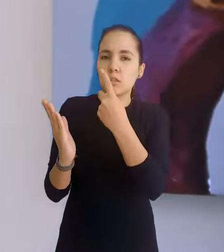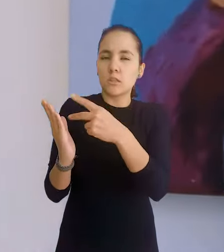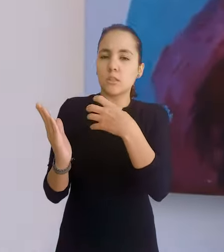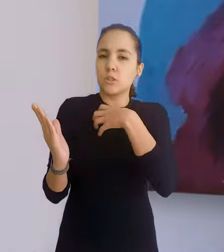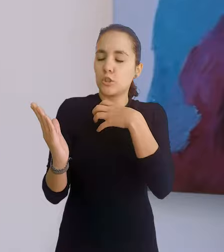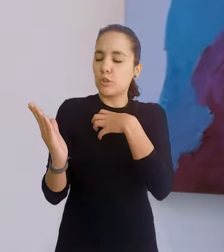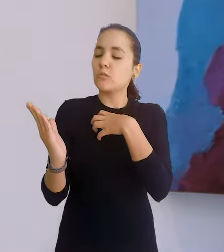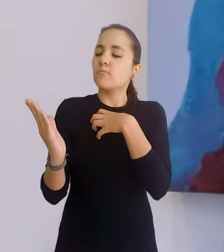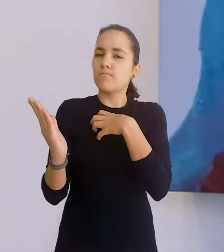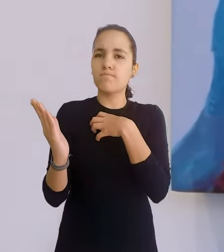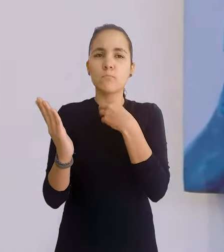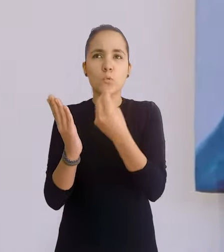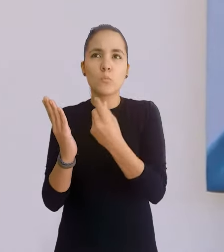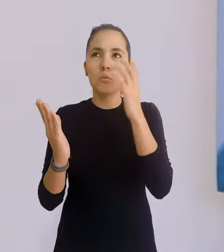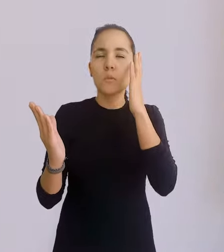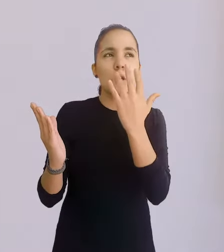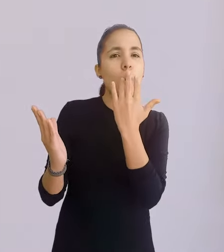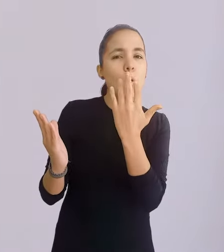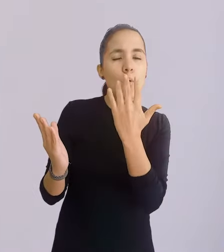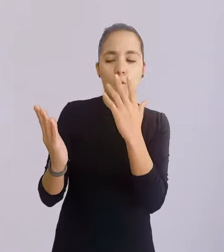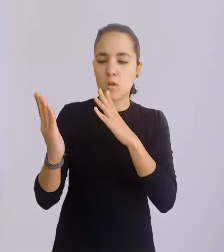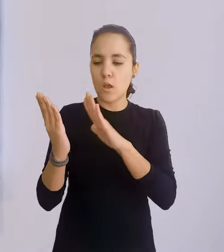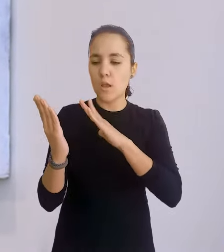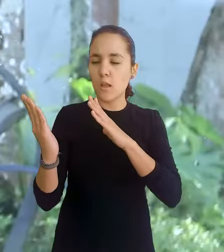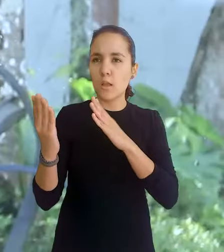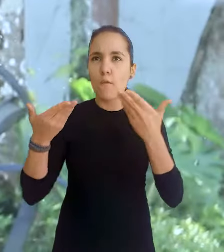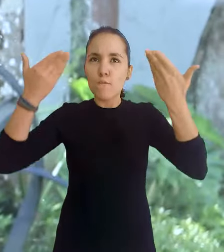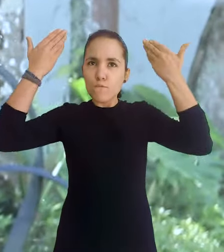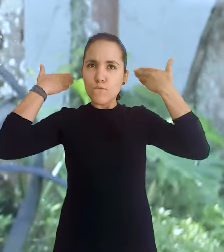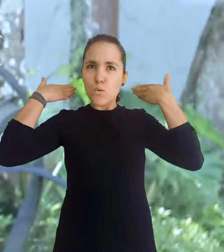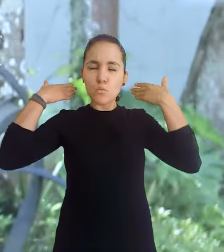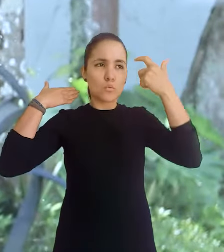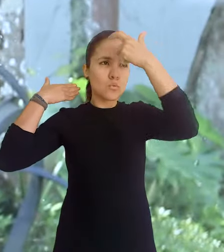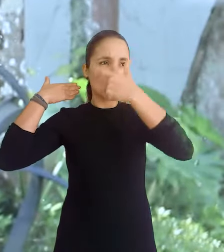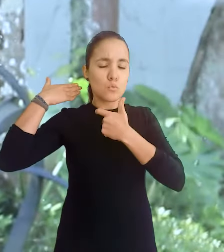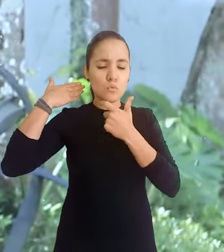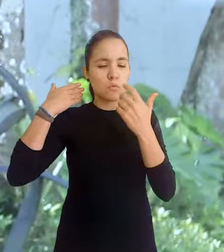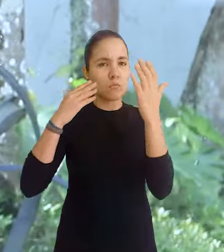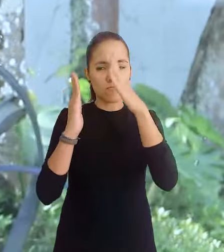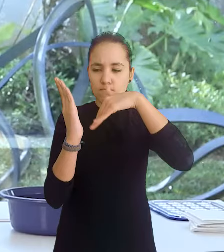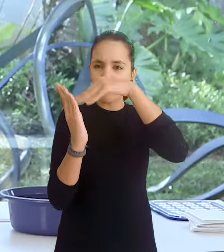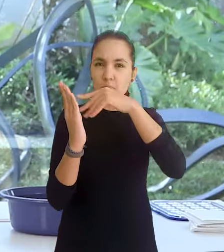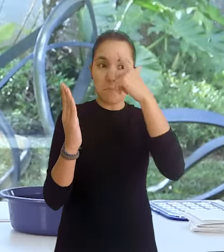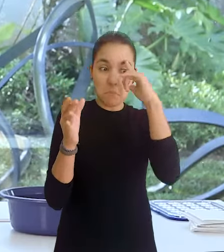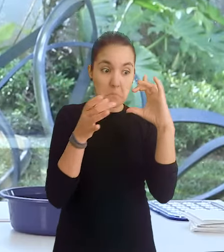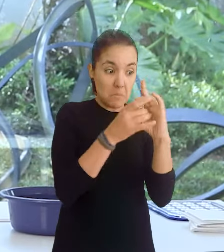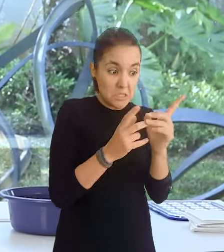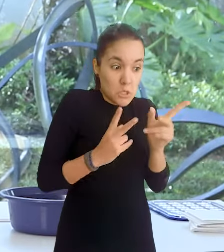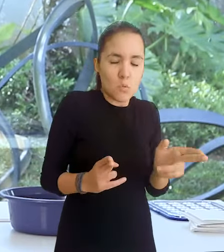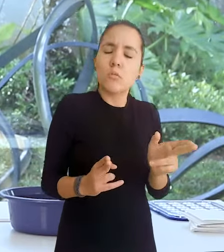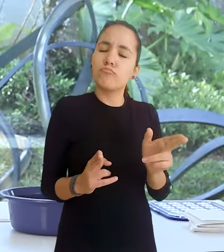a realidade, explorando relações de cor entre fundo e figura, sem se prender necessariamente à realidade.